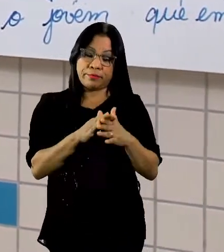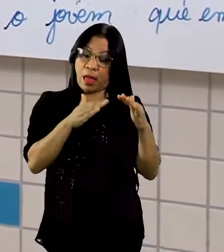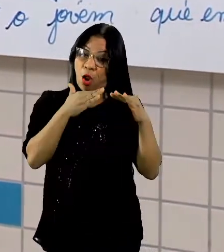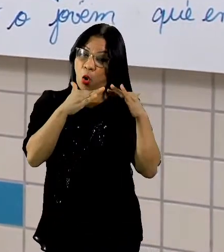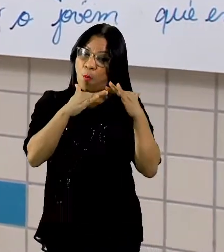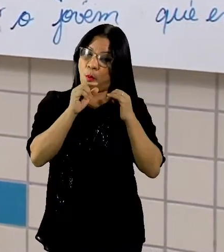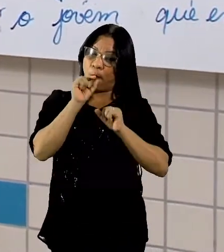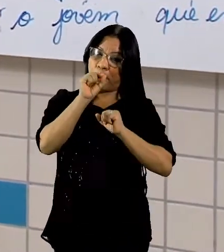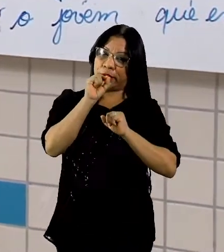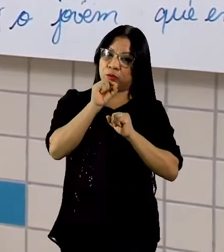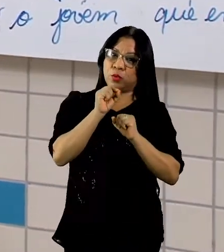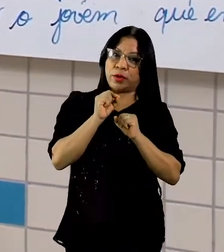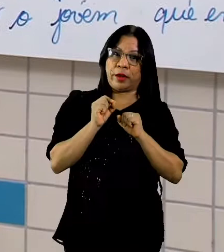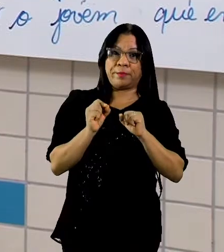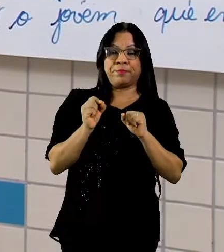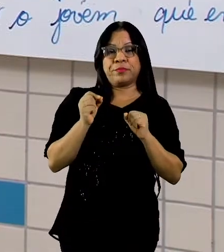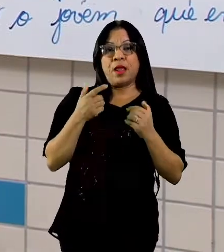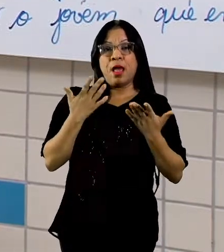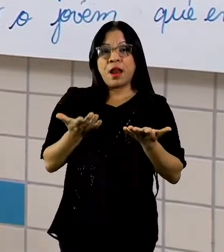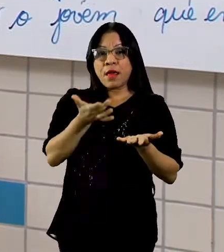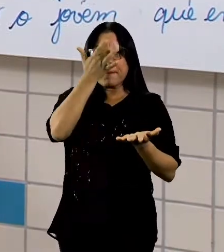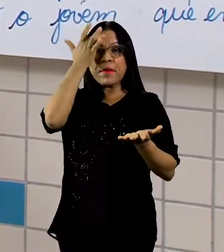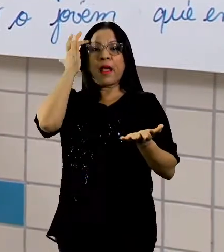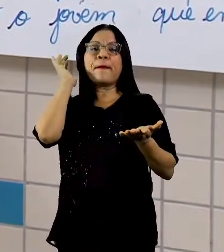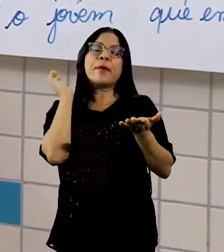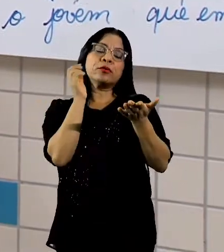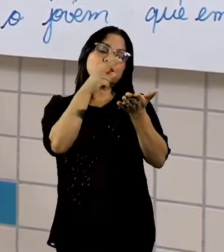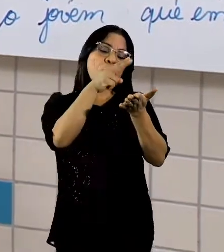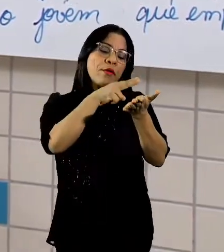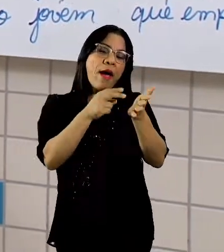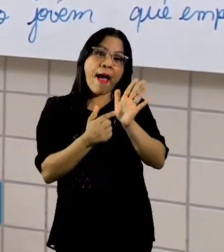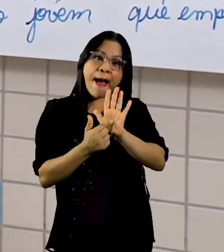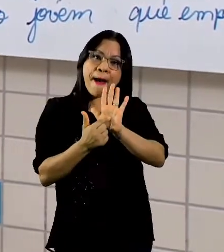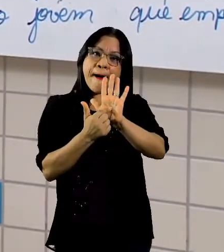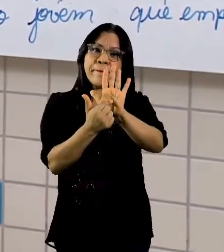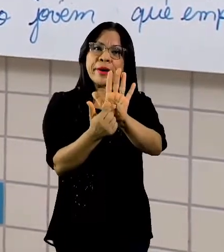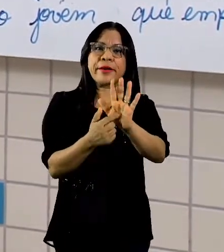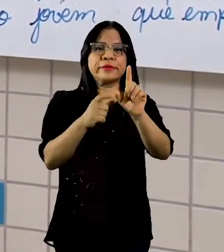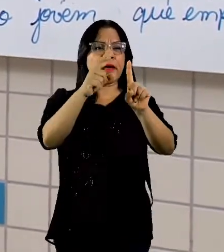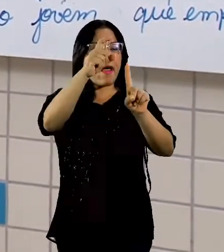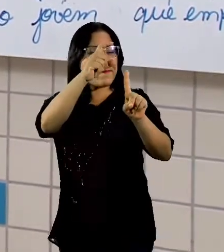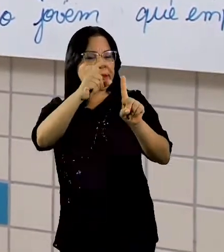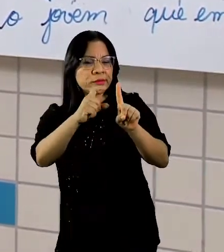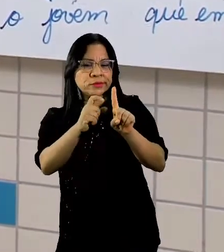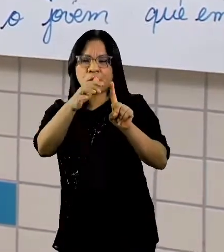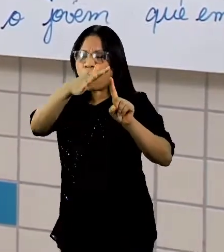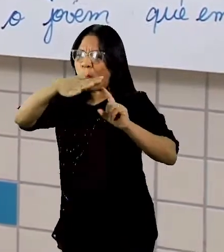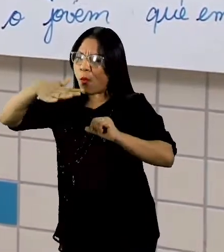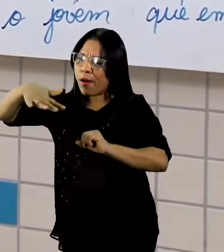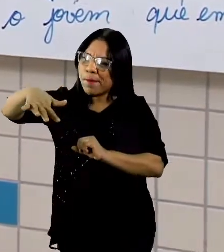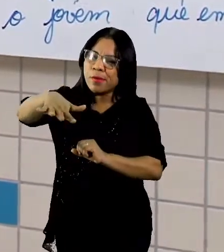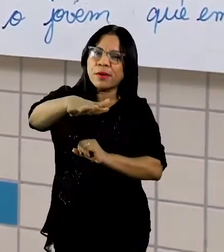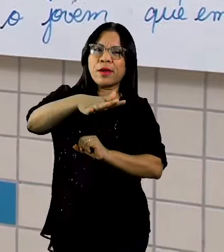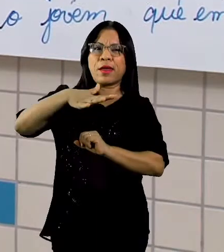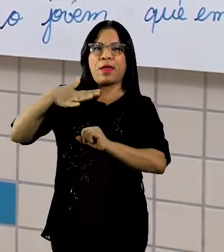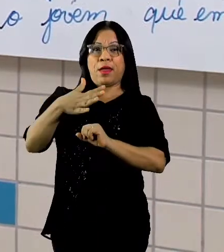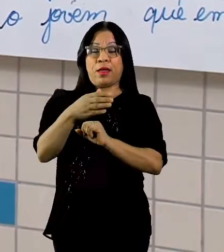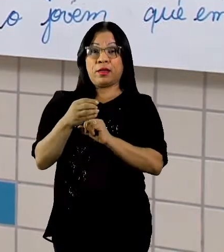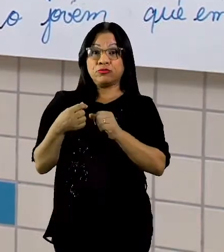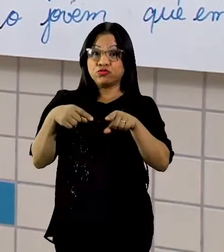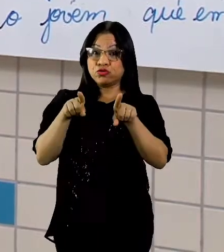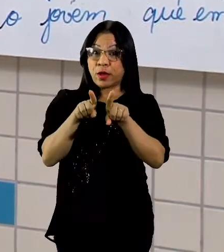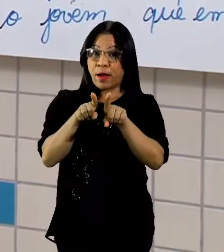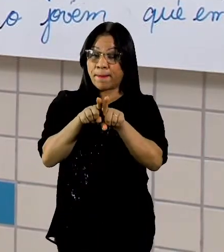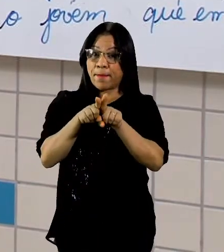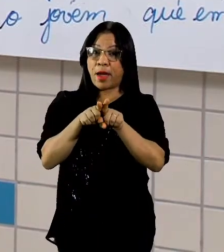o narrador apresenta as personagens, o ambiente e introduz o fato ou